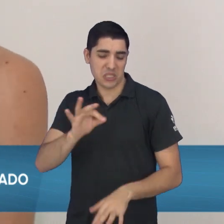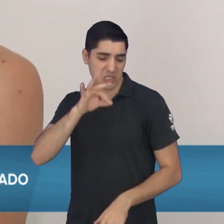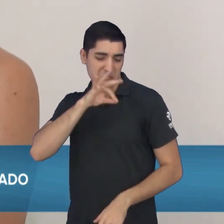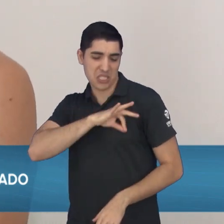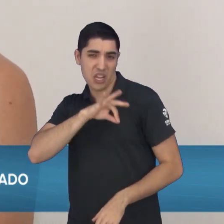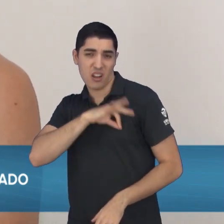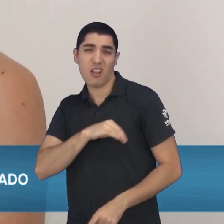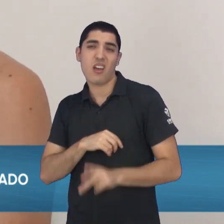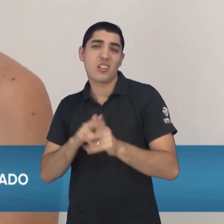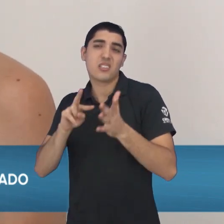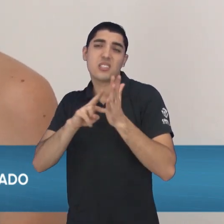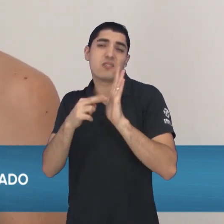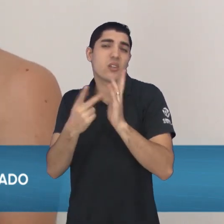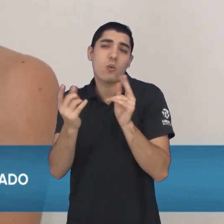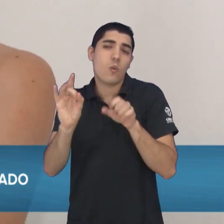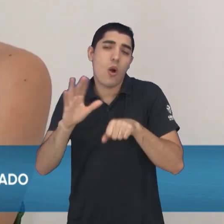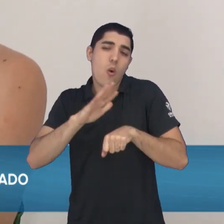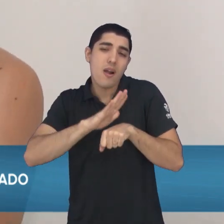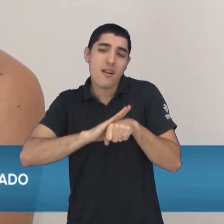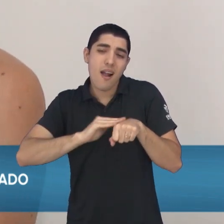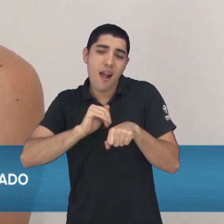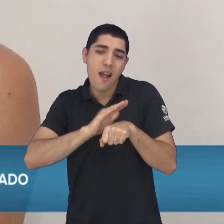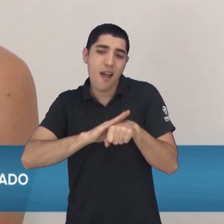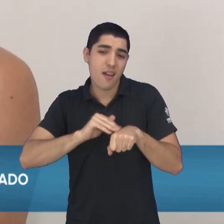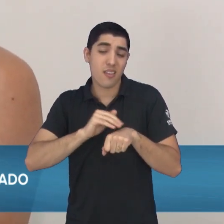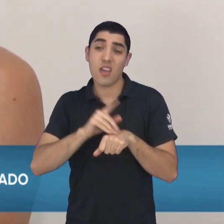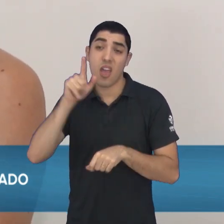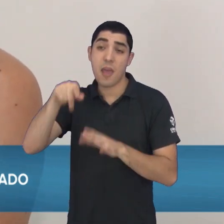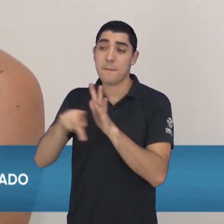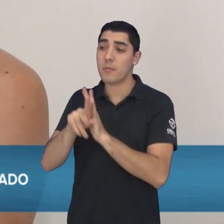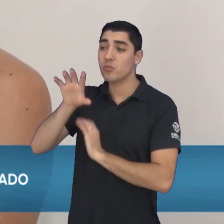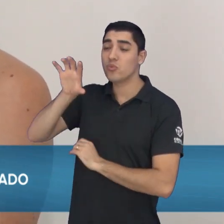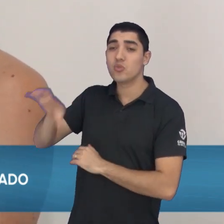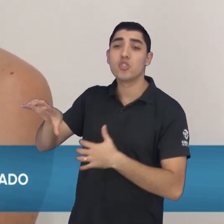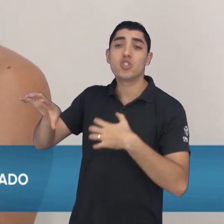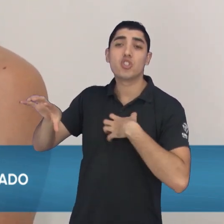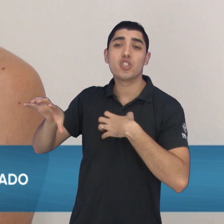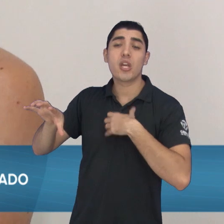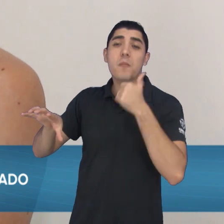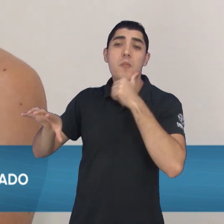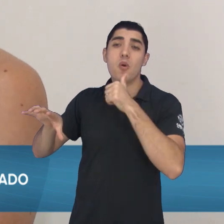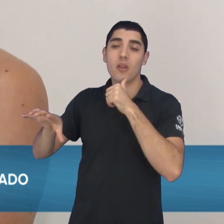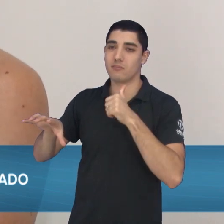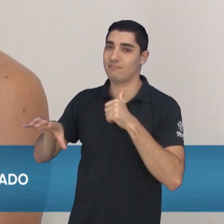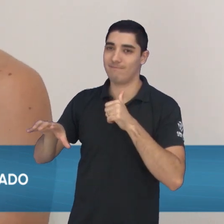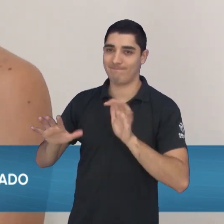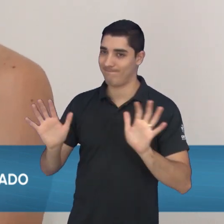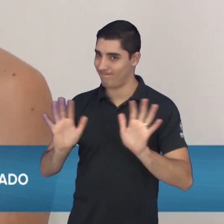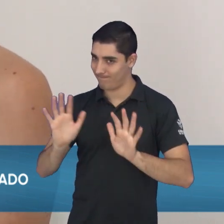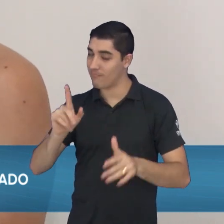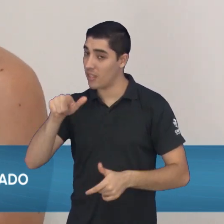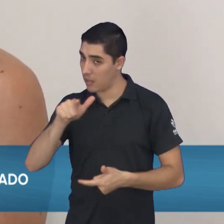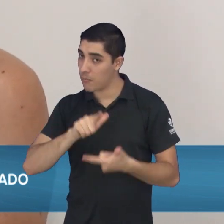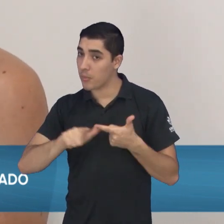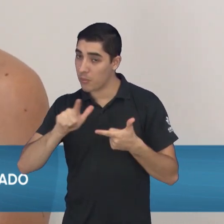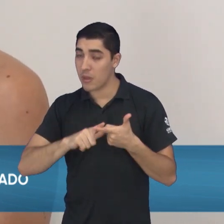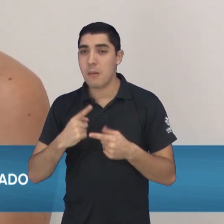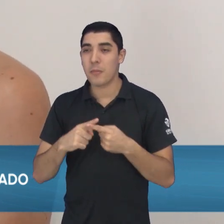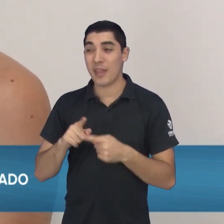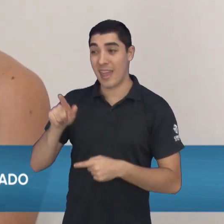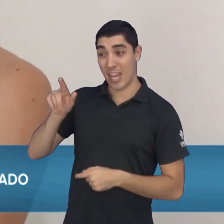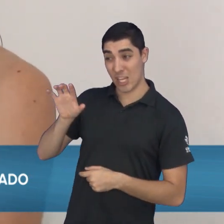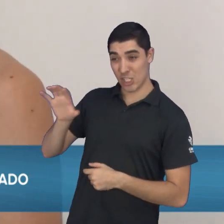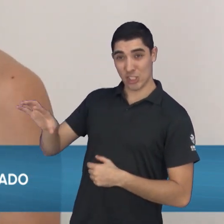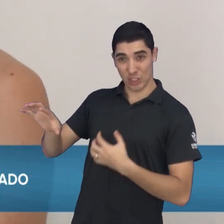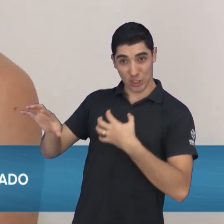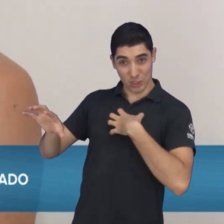por carinho, ele é feito por uma natureza feminina. E isso é um problema. Porque essa natureza feminina, na verdade,